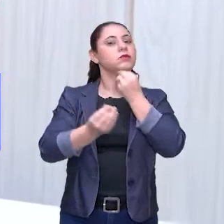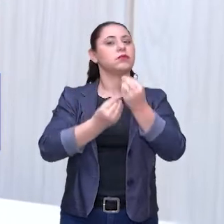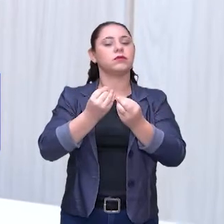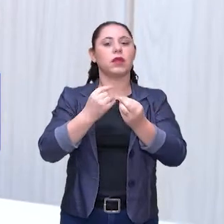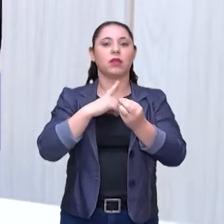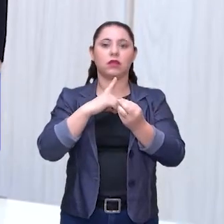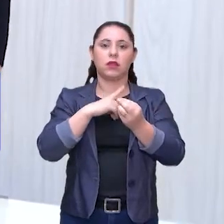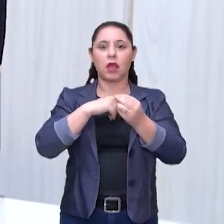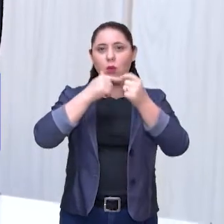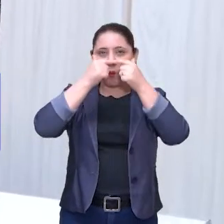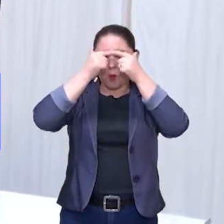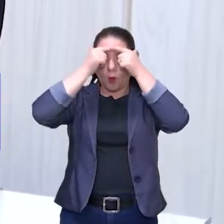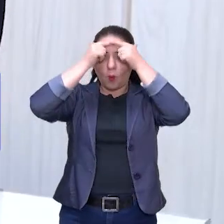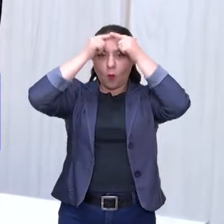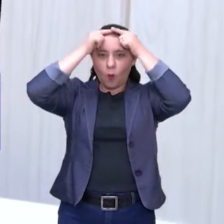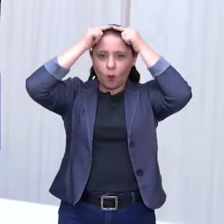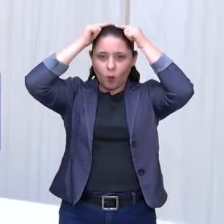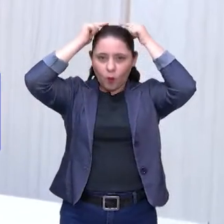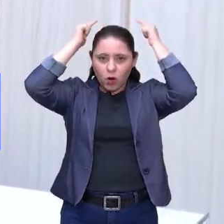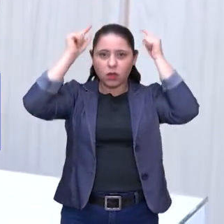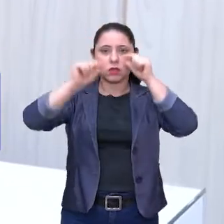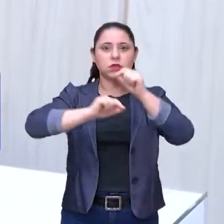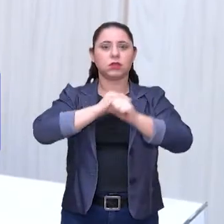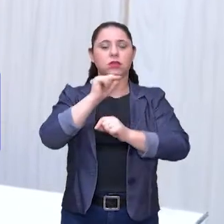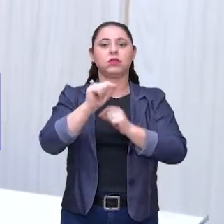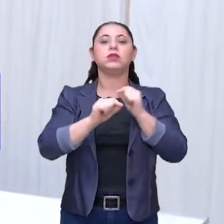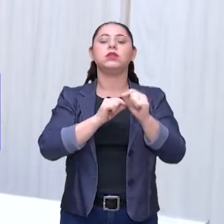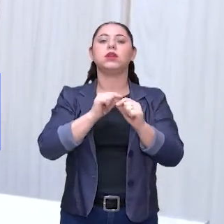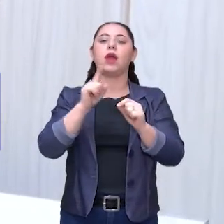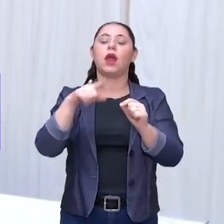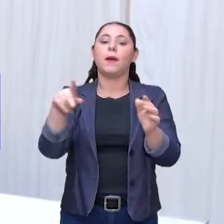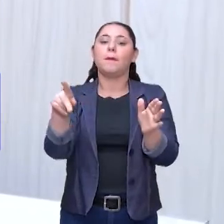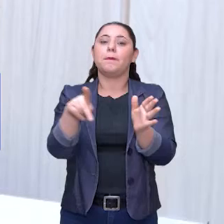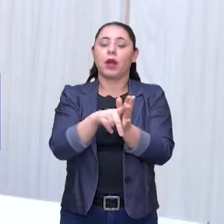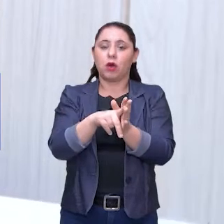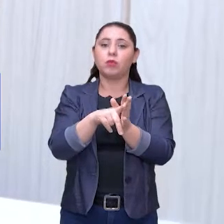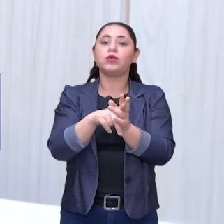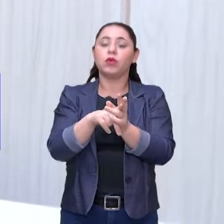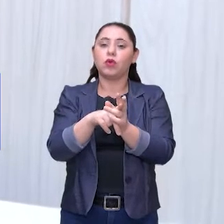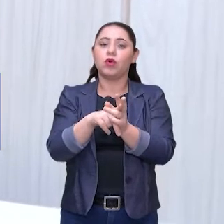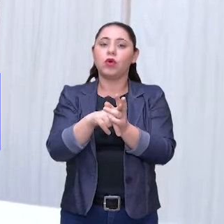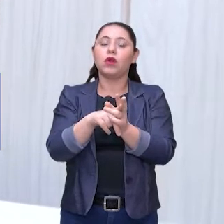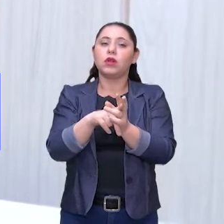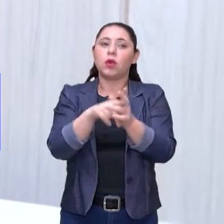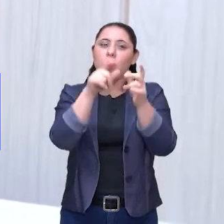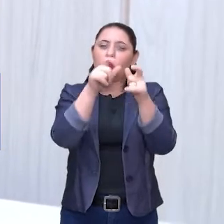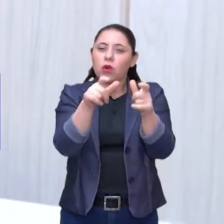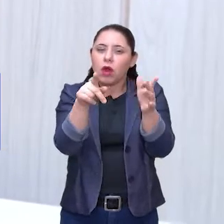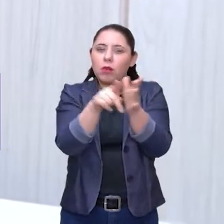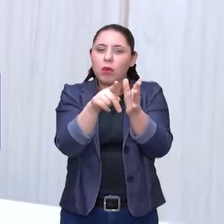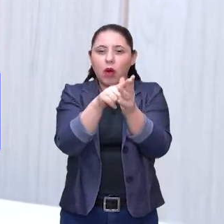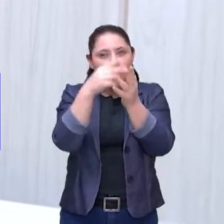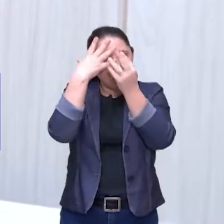quadro clínico, né? Tem quadros de alopecia areata que são quadros